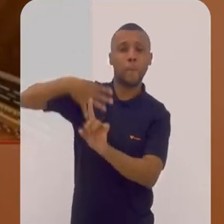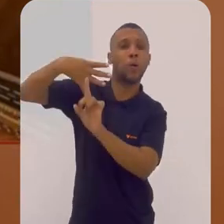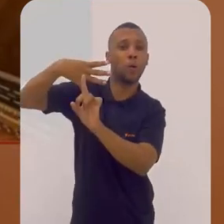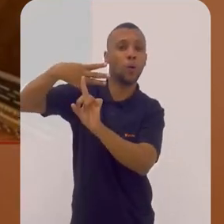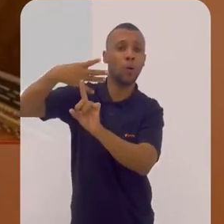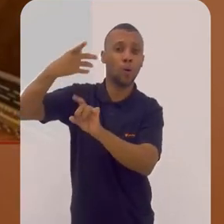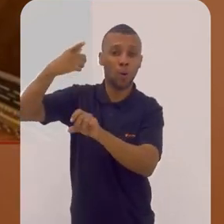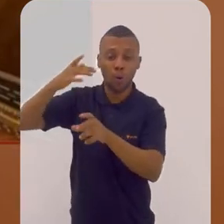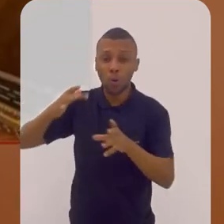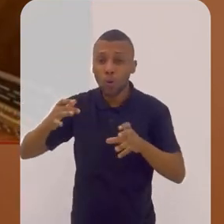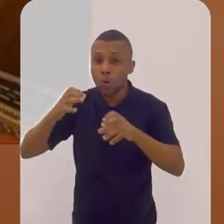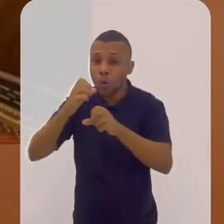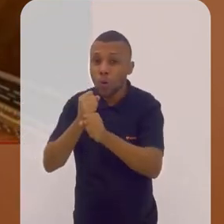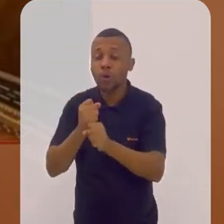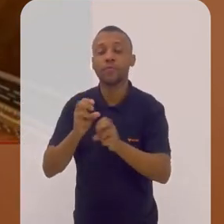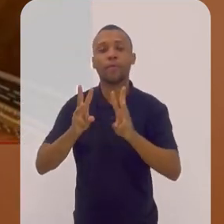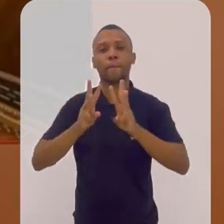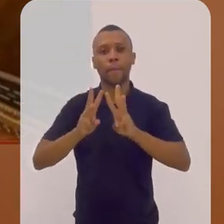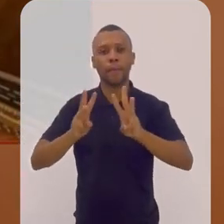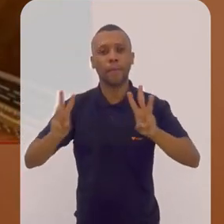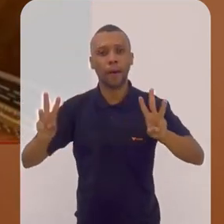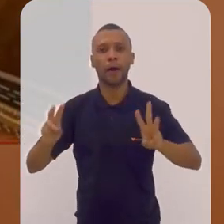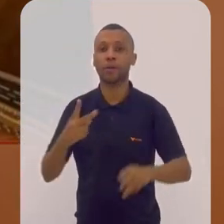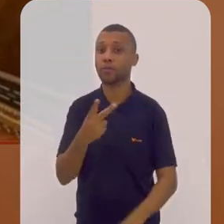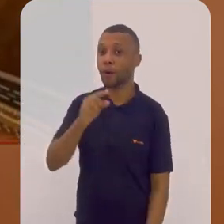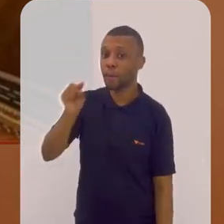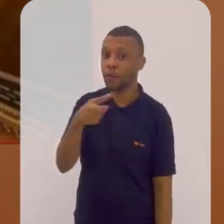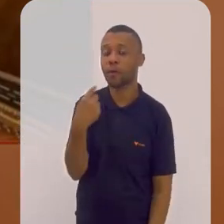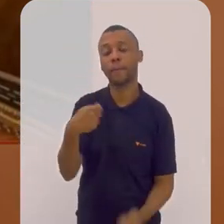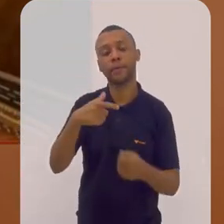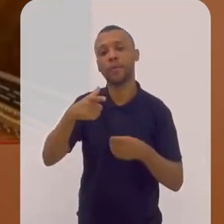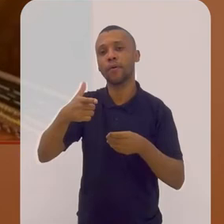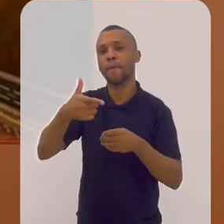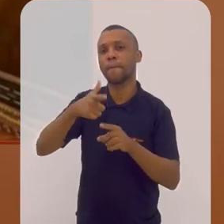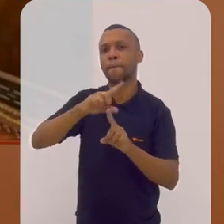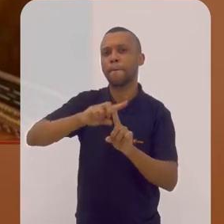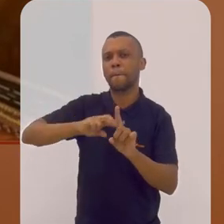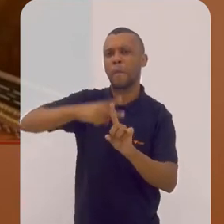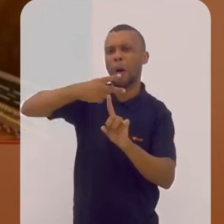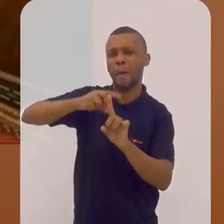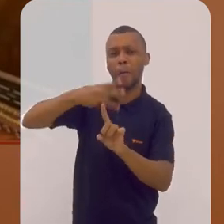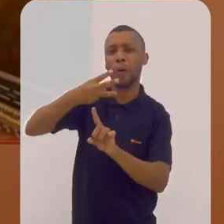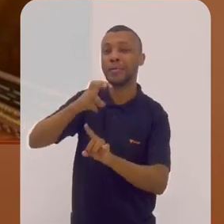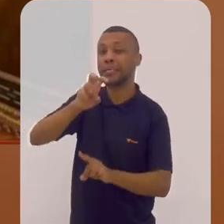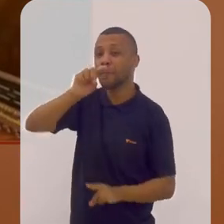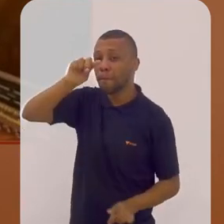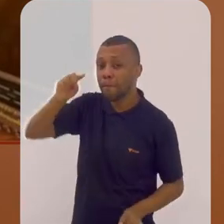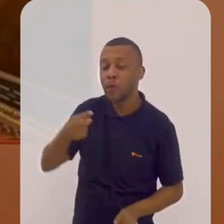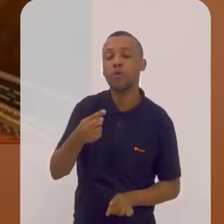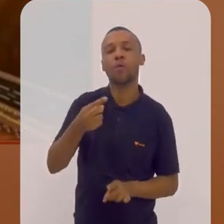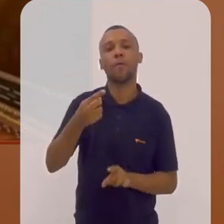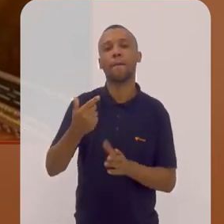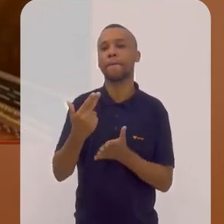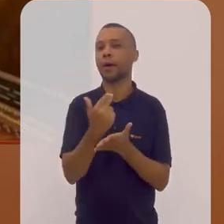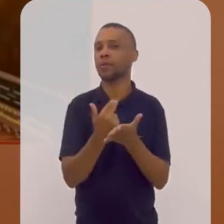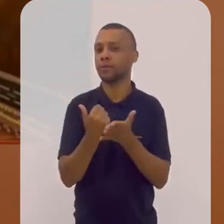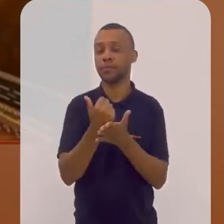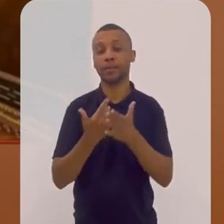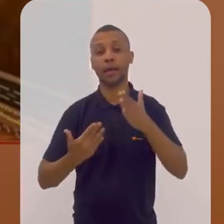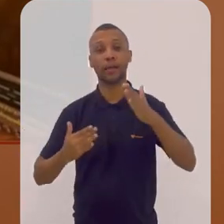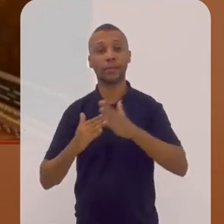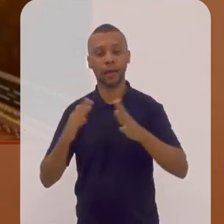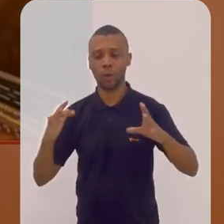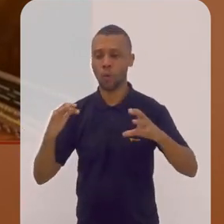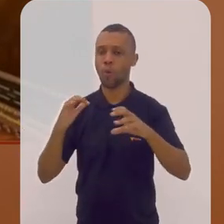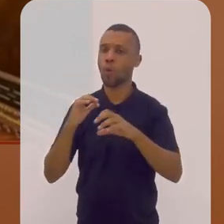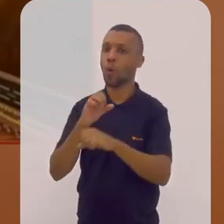o atual recorte do site, que são 2 mil. Temos que acrescer isso em mais 5 mil partituras, chegando a quase